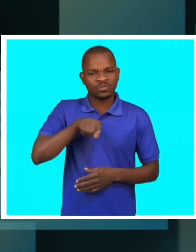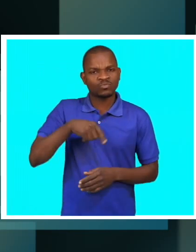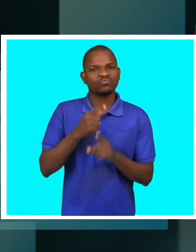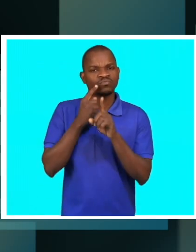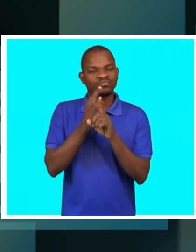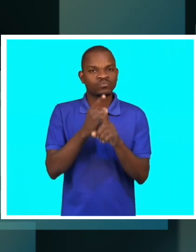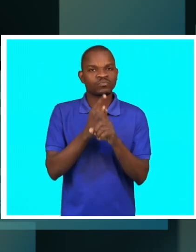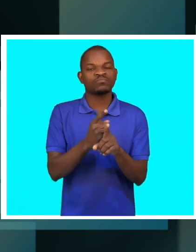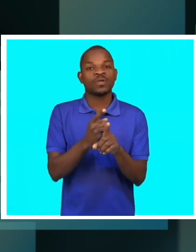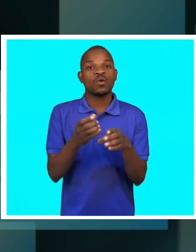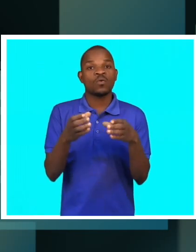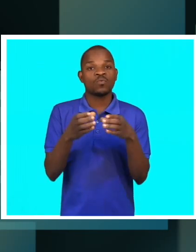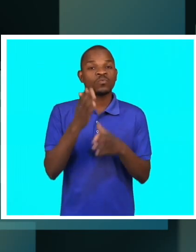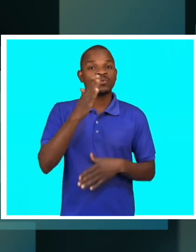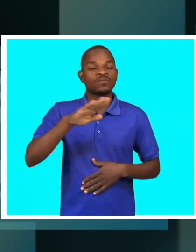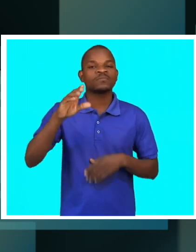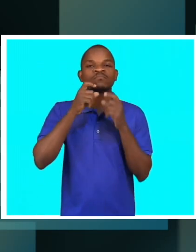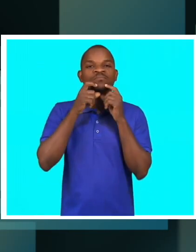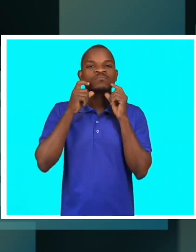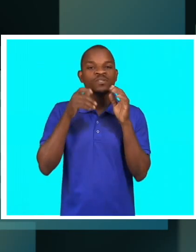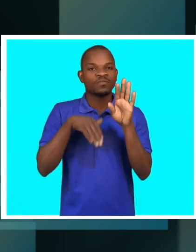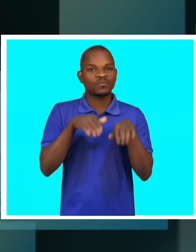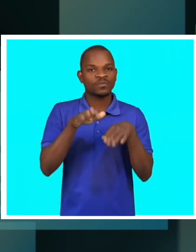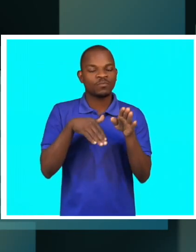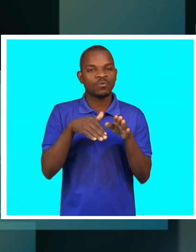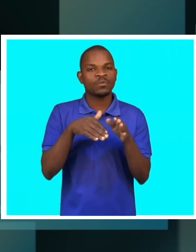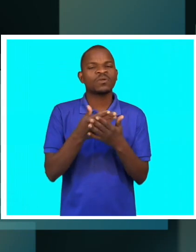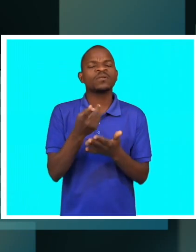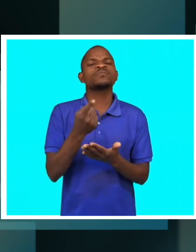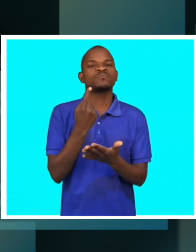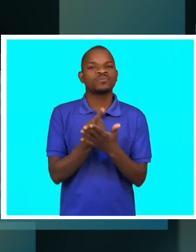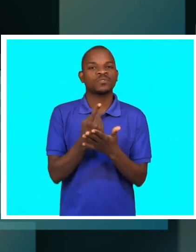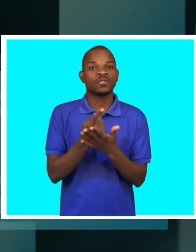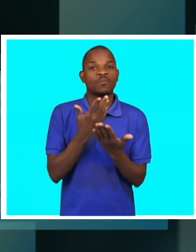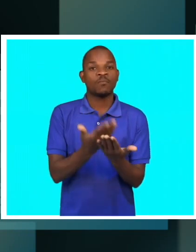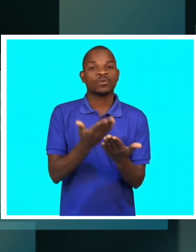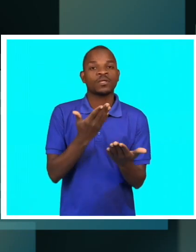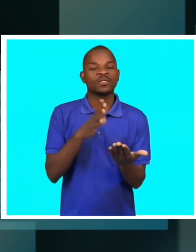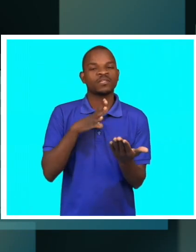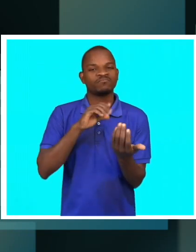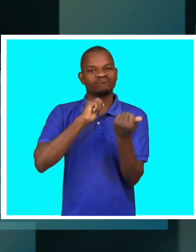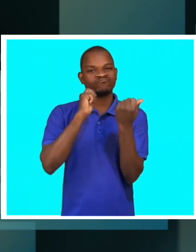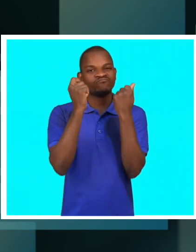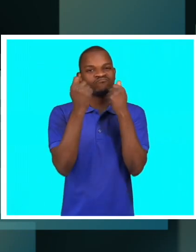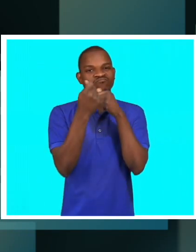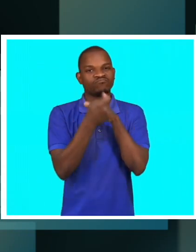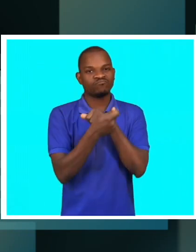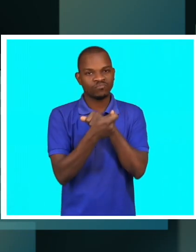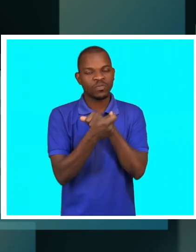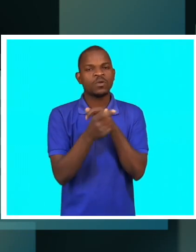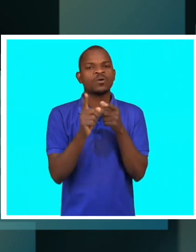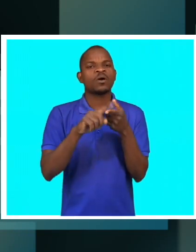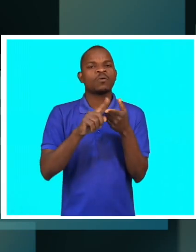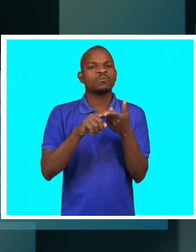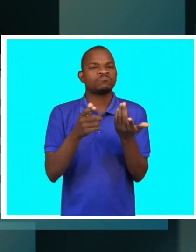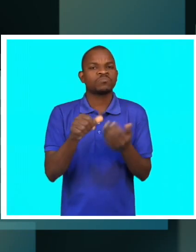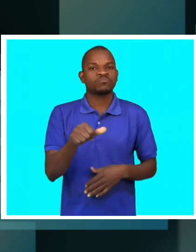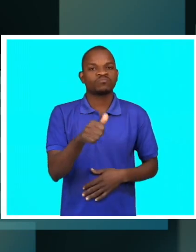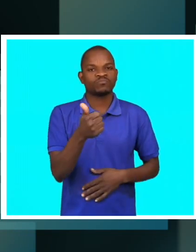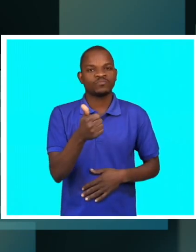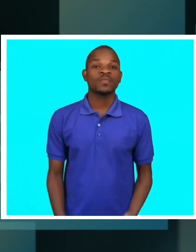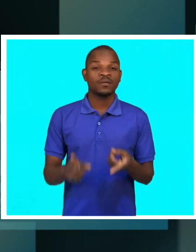acompanhar a nossa seleção eles merecem, muito mais agora, nós estamos a ver mudanças não de baixas formas,